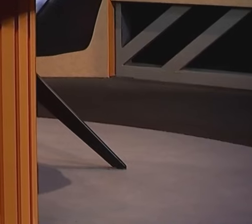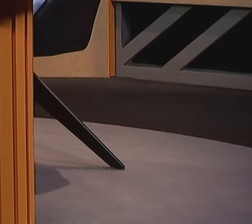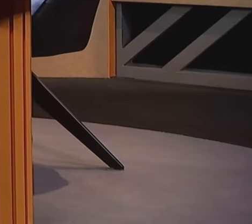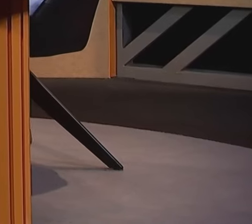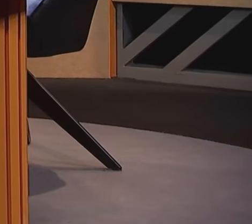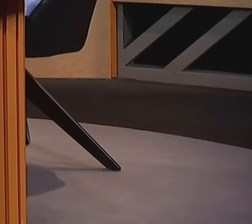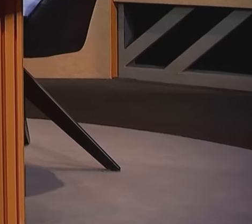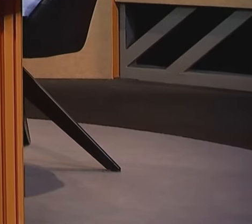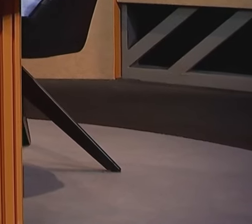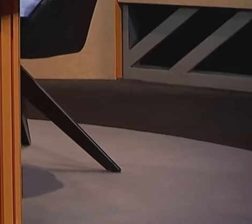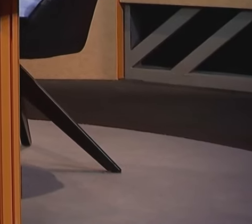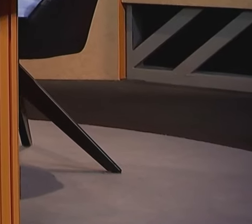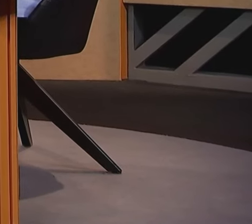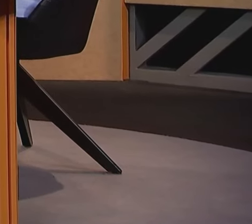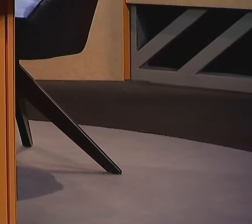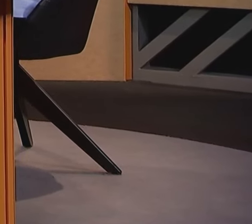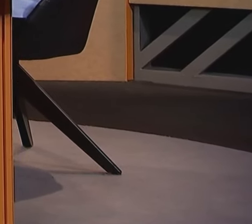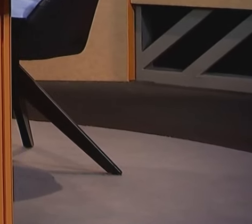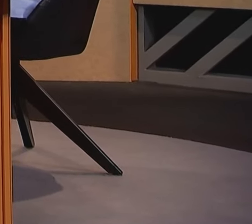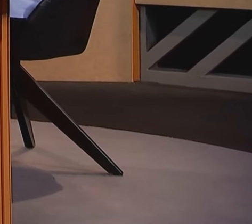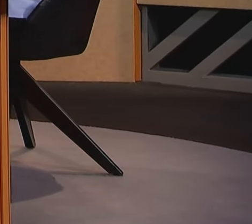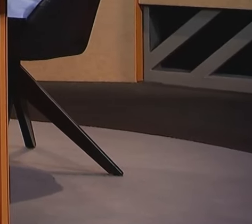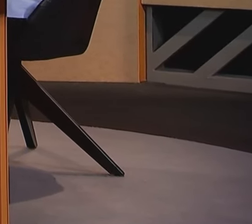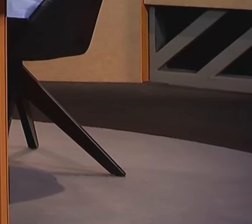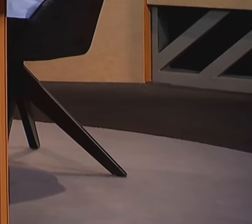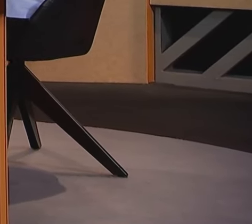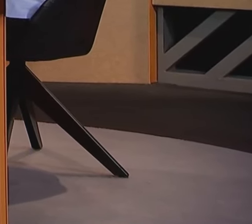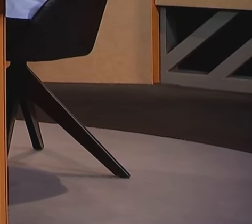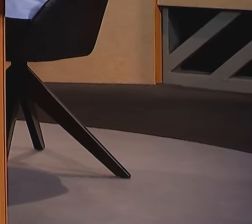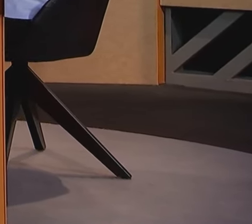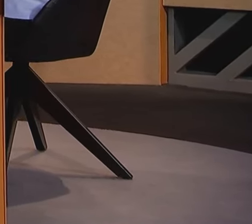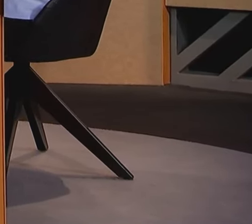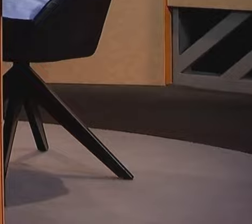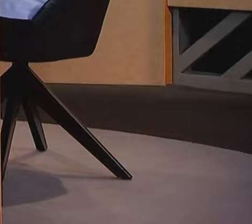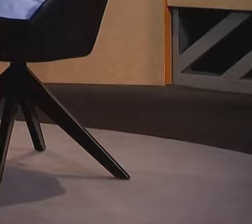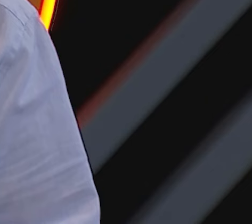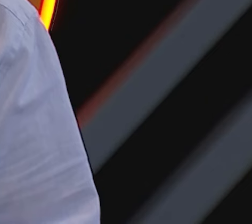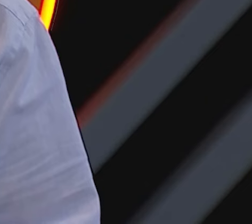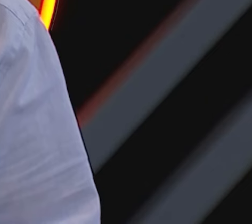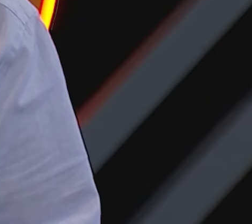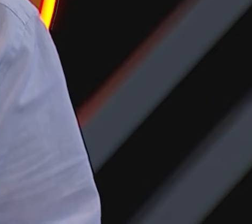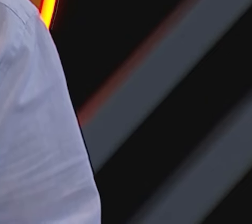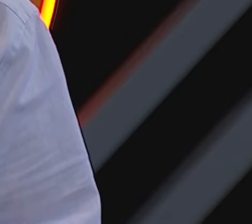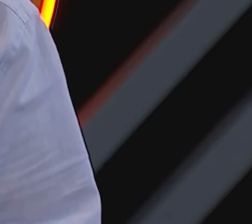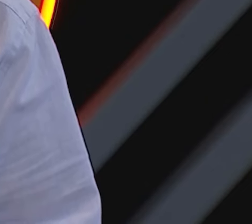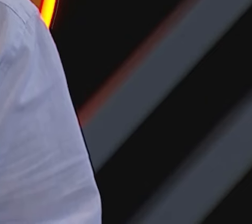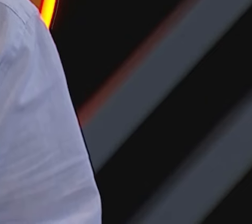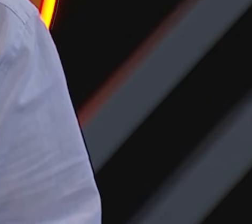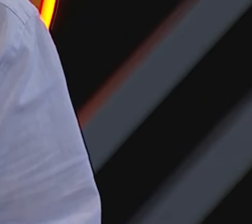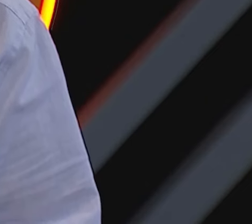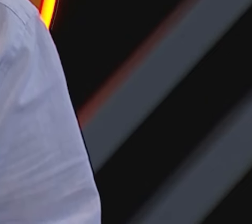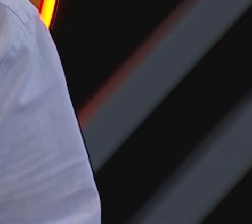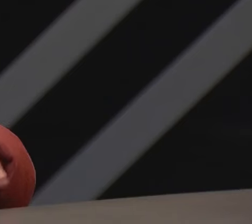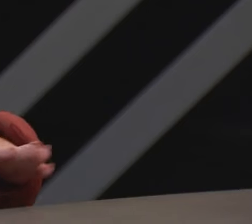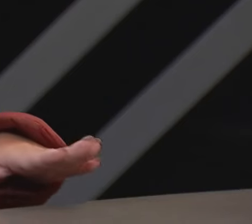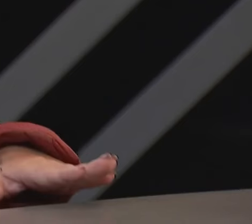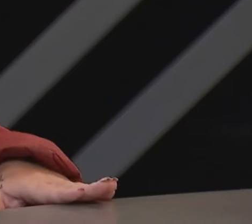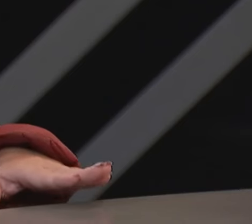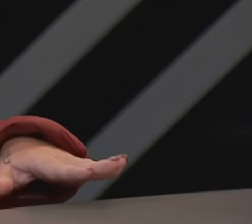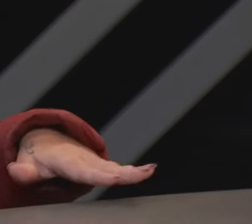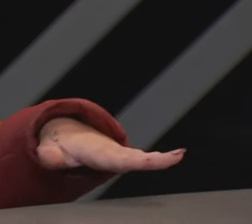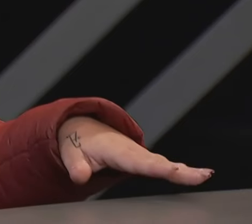Nessa ocasião, o que aconteceu? Eu morava numa casa que era da minha mãe. Só que ela ficou desempregada e precisou voltar. Então, o